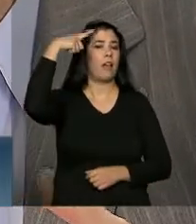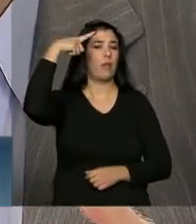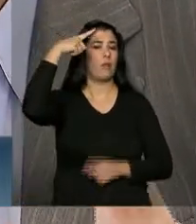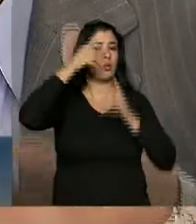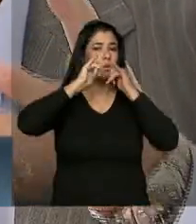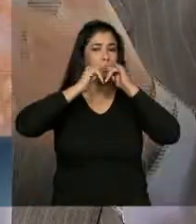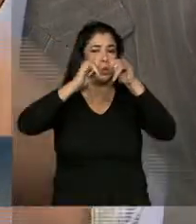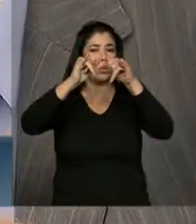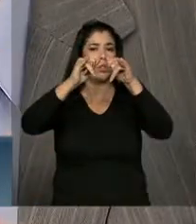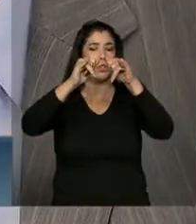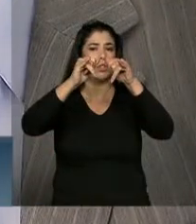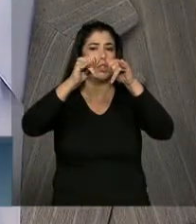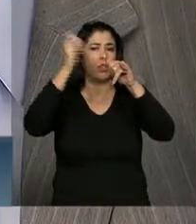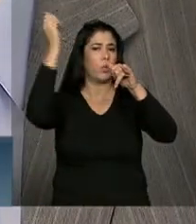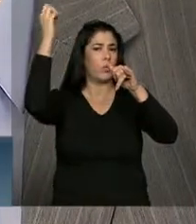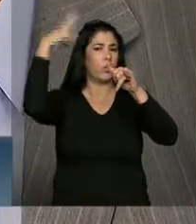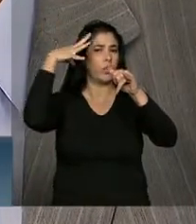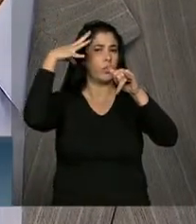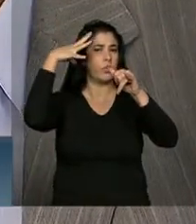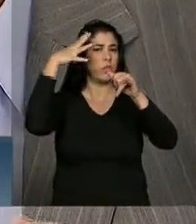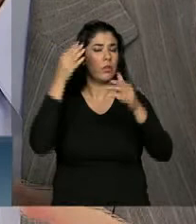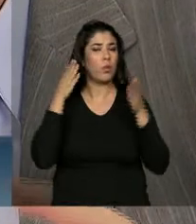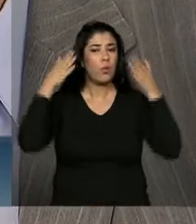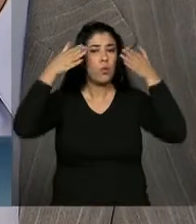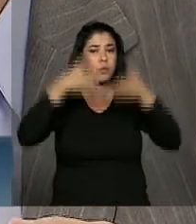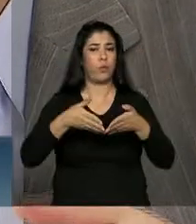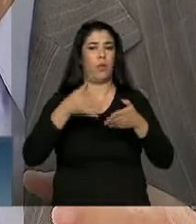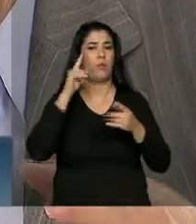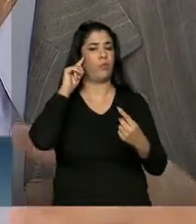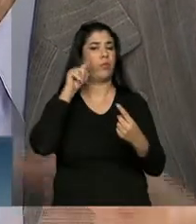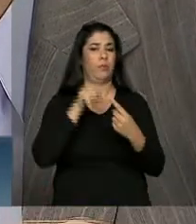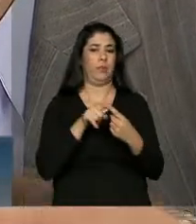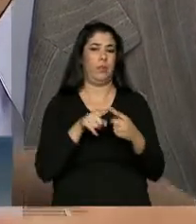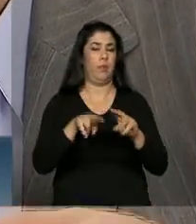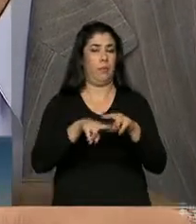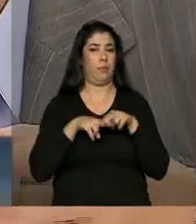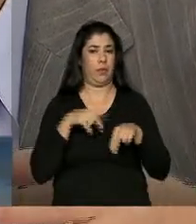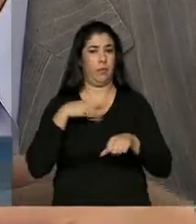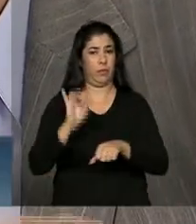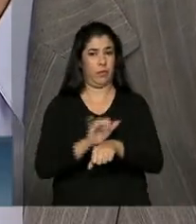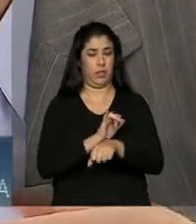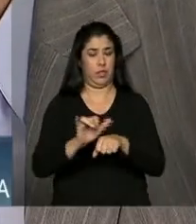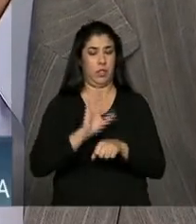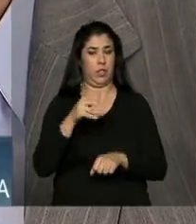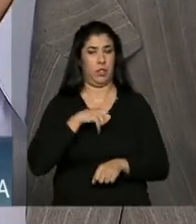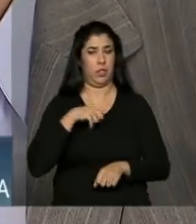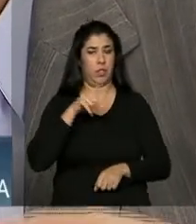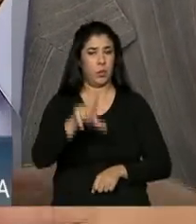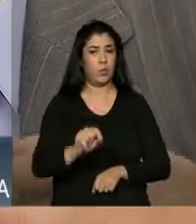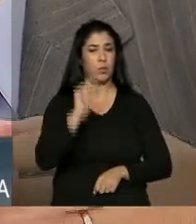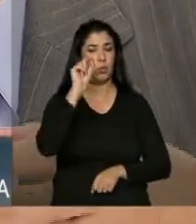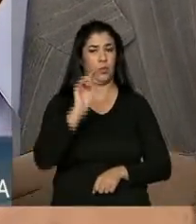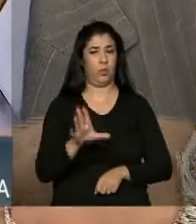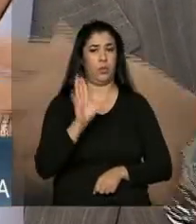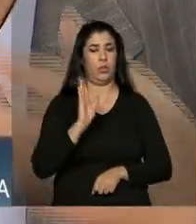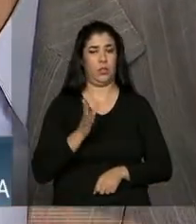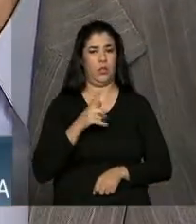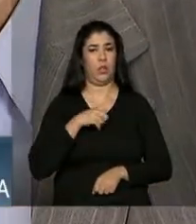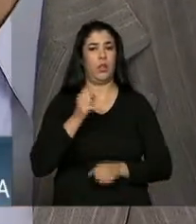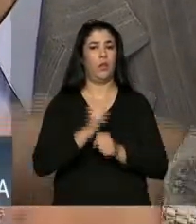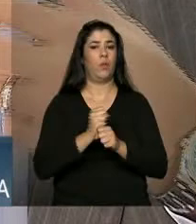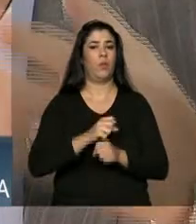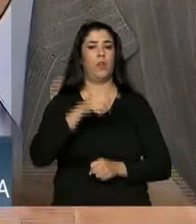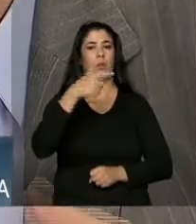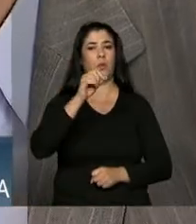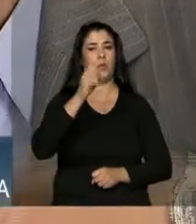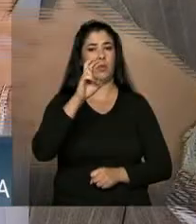energia solar dentro do Set da carga portanto uma das estratégias que nós estamos adotando e